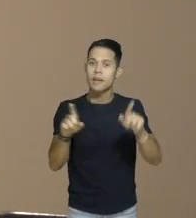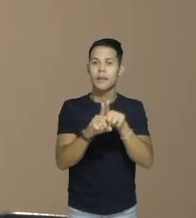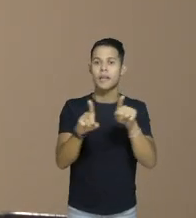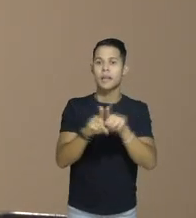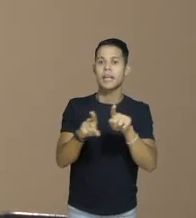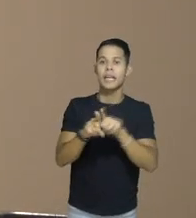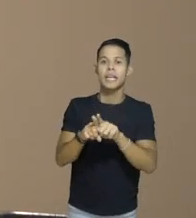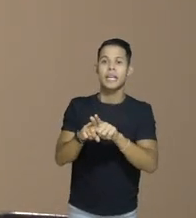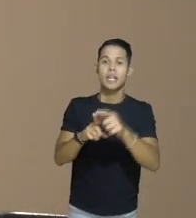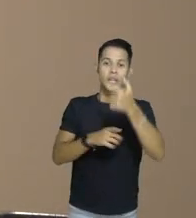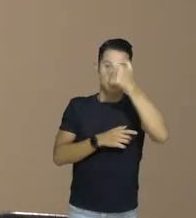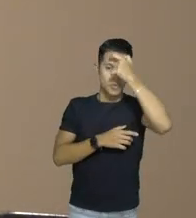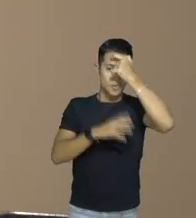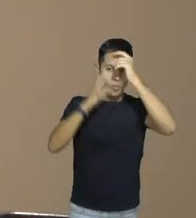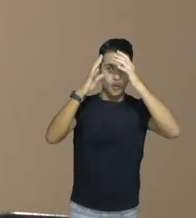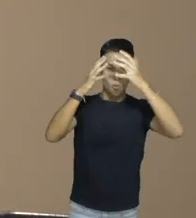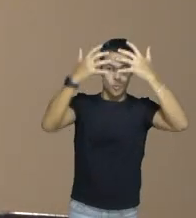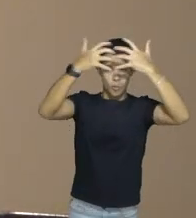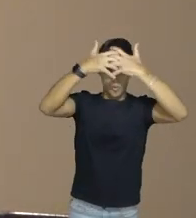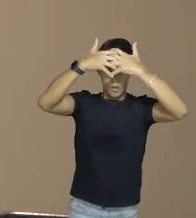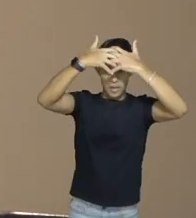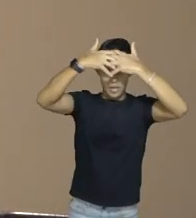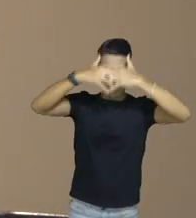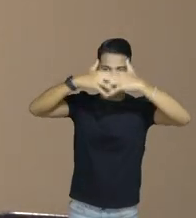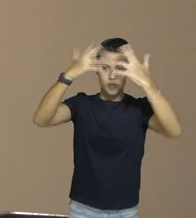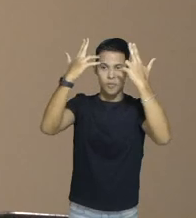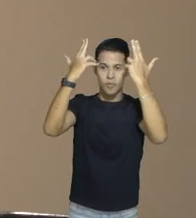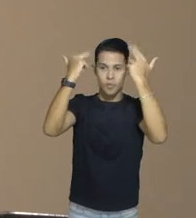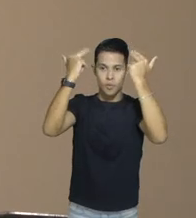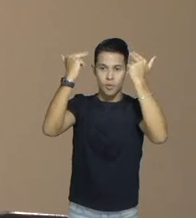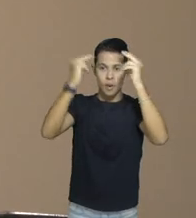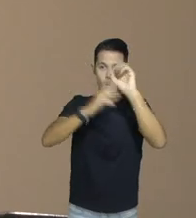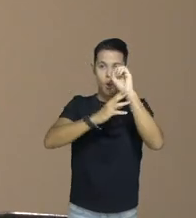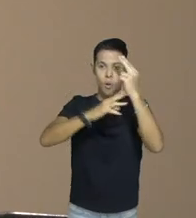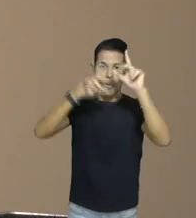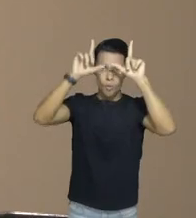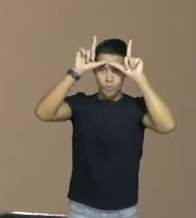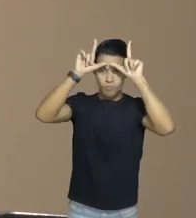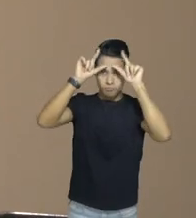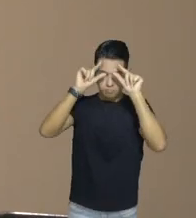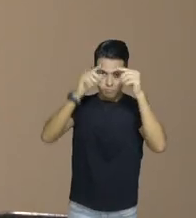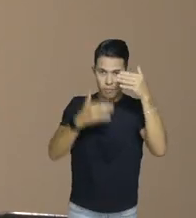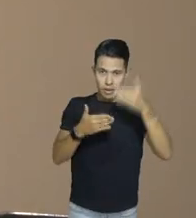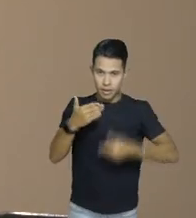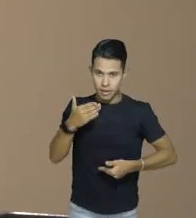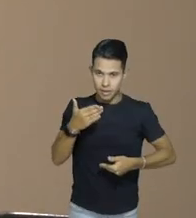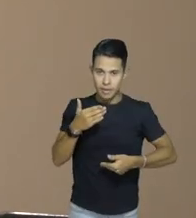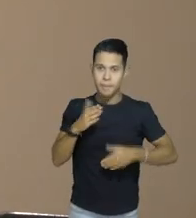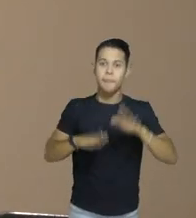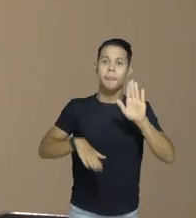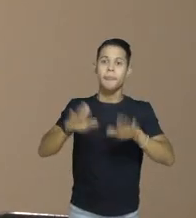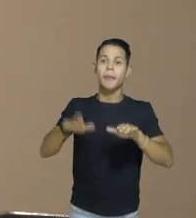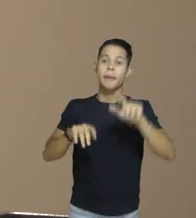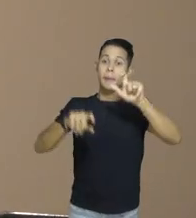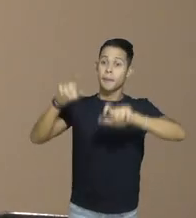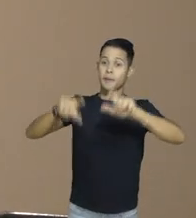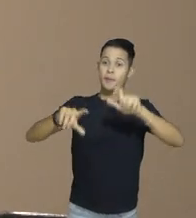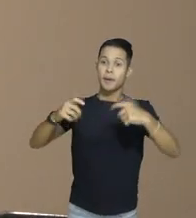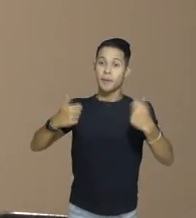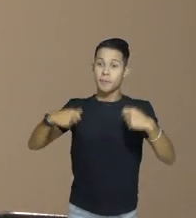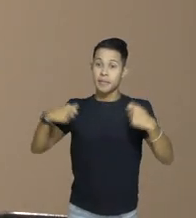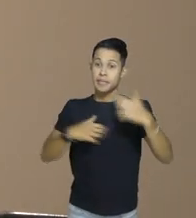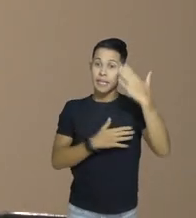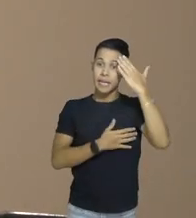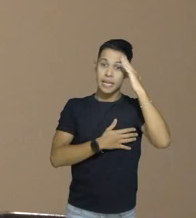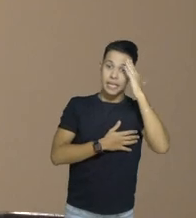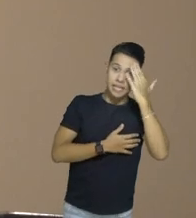cognitivo normal ou um rebaixamento leve. Porque a pessoa precisa entender a instrução do teste para